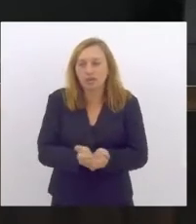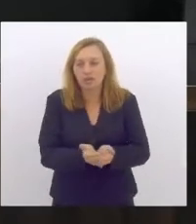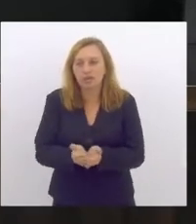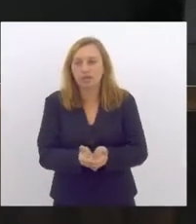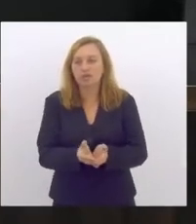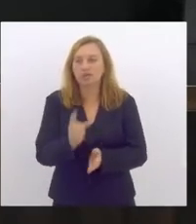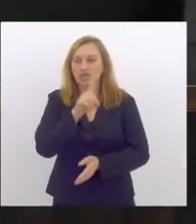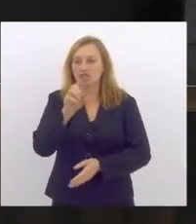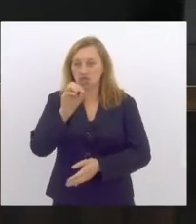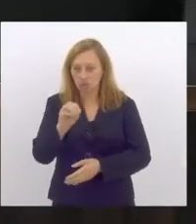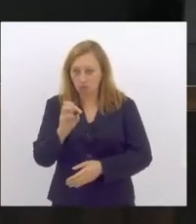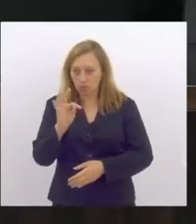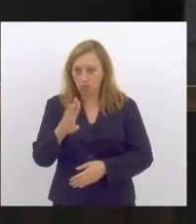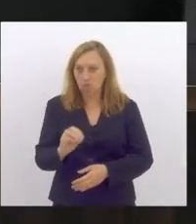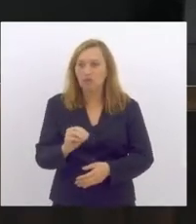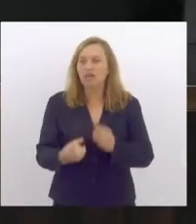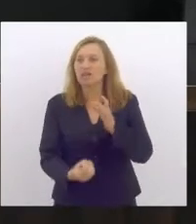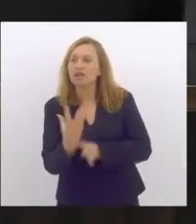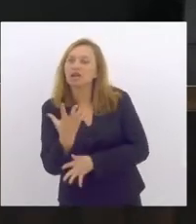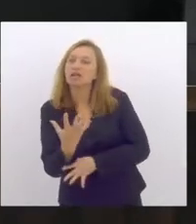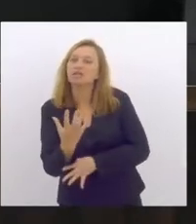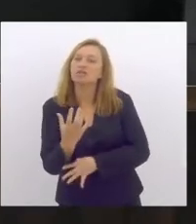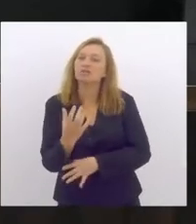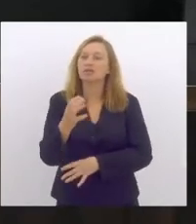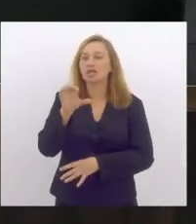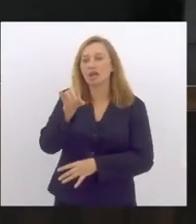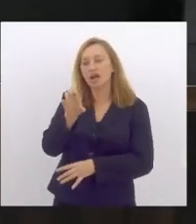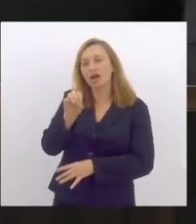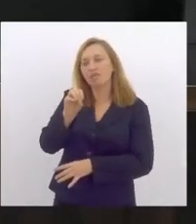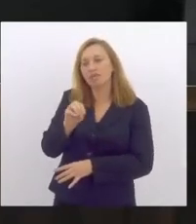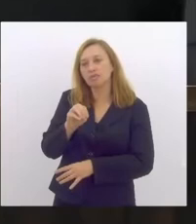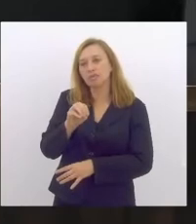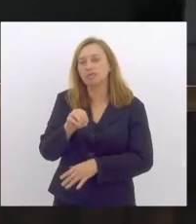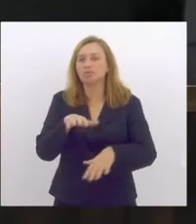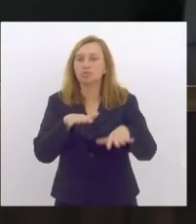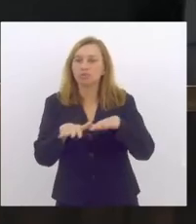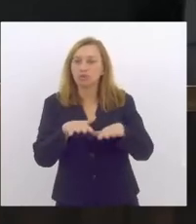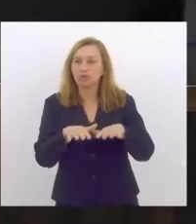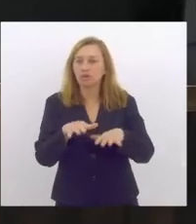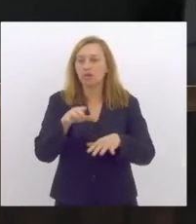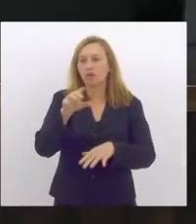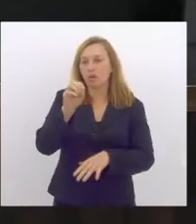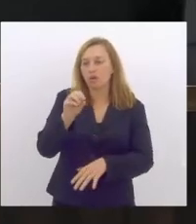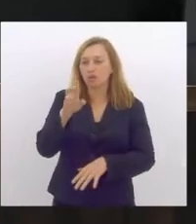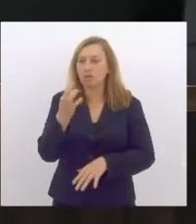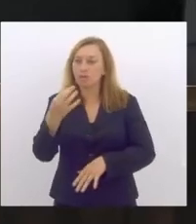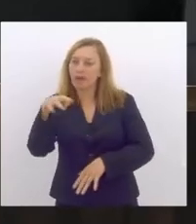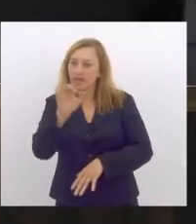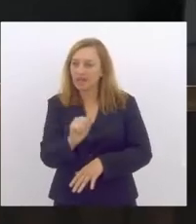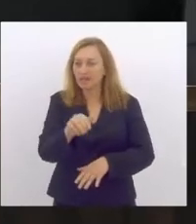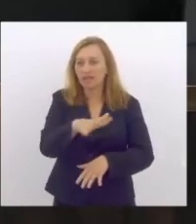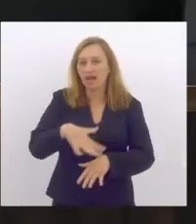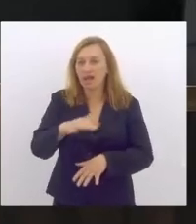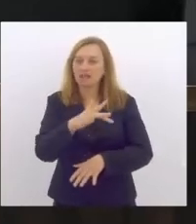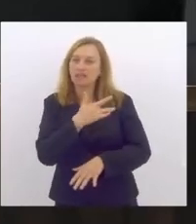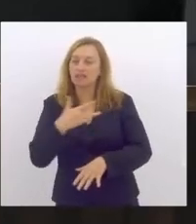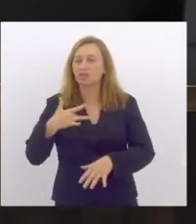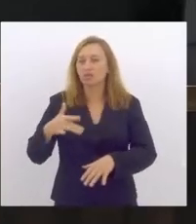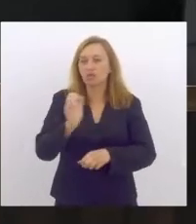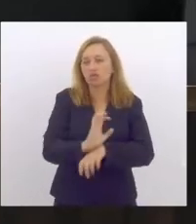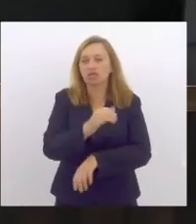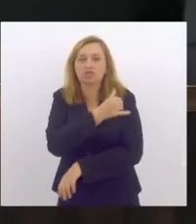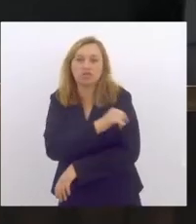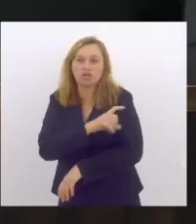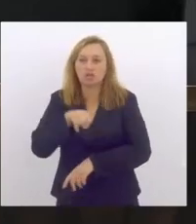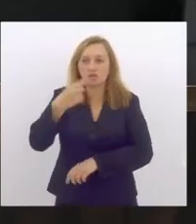Zito, que dispõe sobre a criação de cargo técnico em imobilizações ortopédicas no quadro de pessoal da área da saúde do Estado do Rio de Janeiro e da